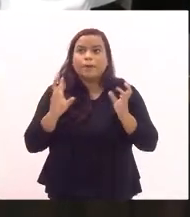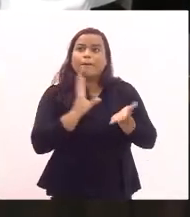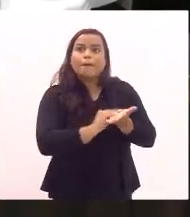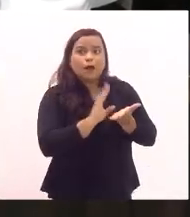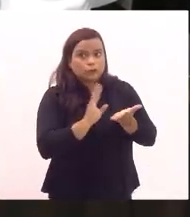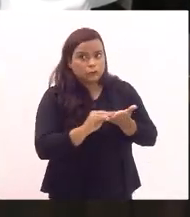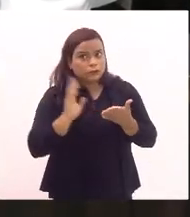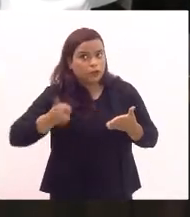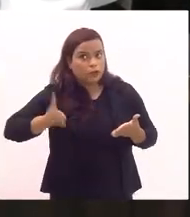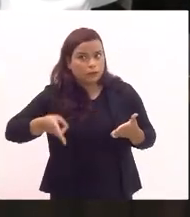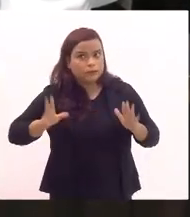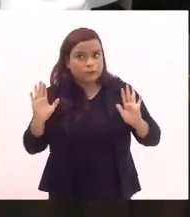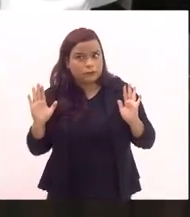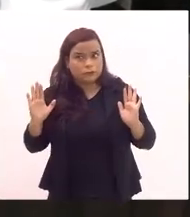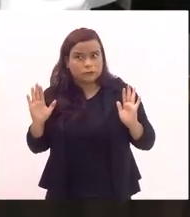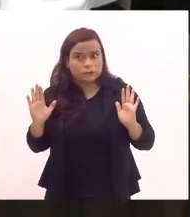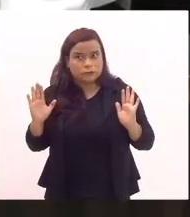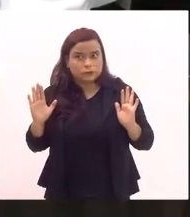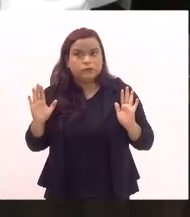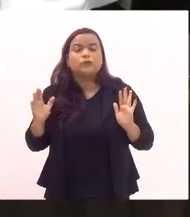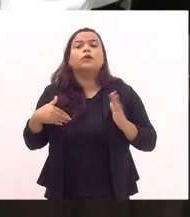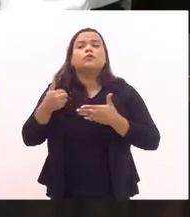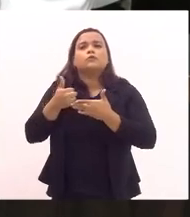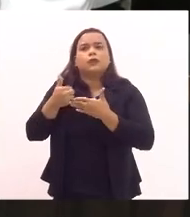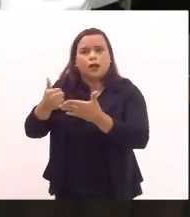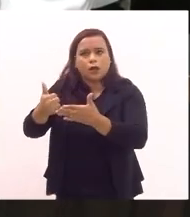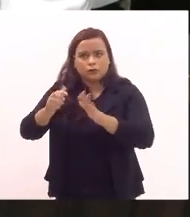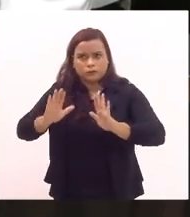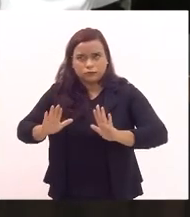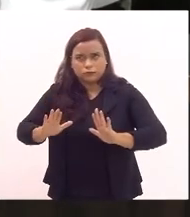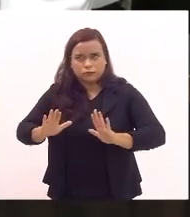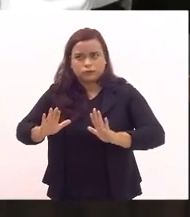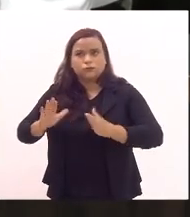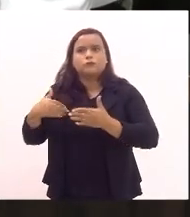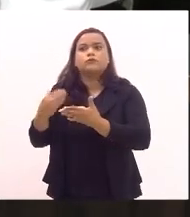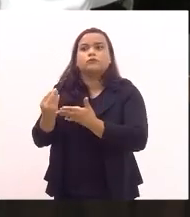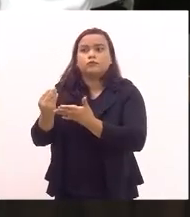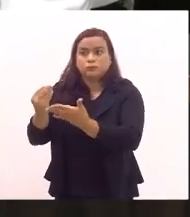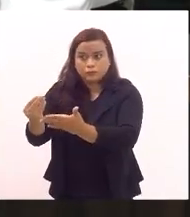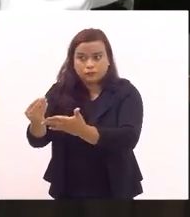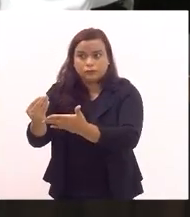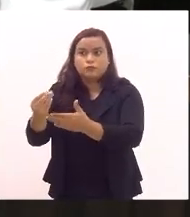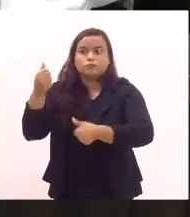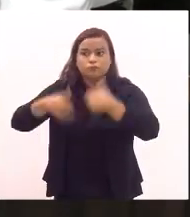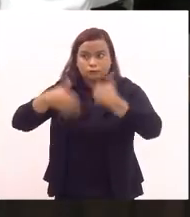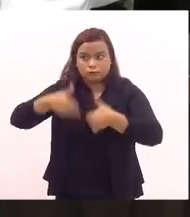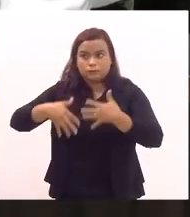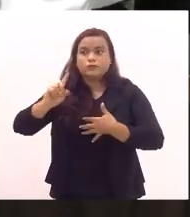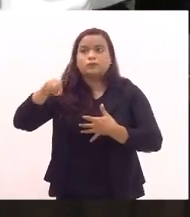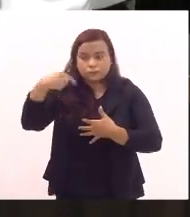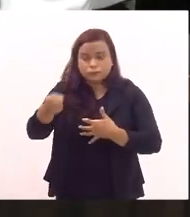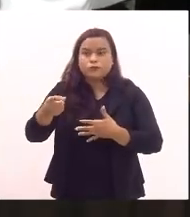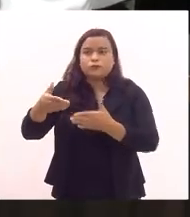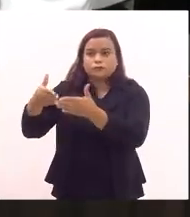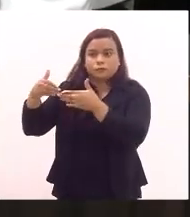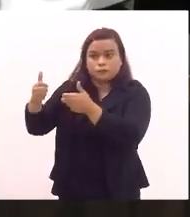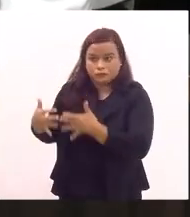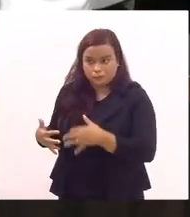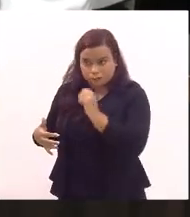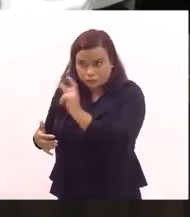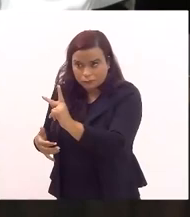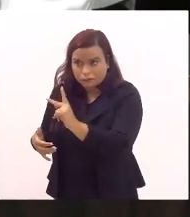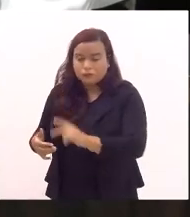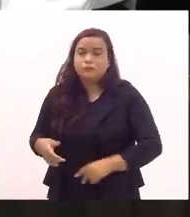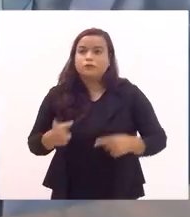pauta então então mas eu vou dar eu vou dar eu vou dar as declarações depois eu dou pela hora e deputador